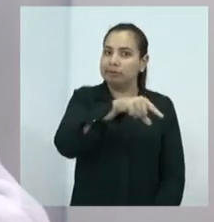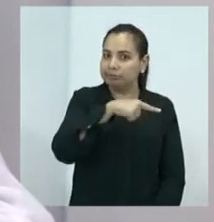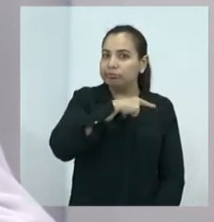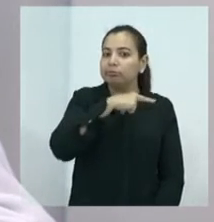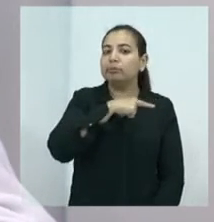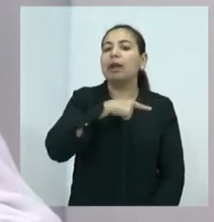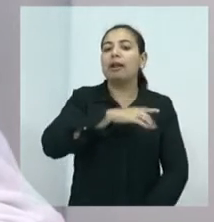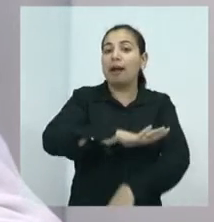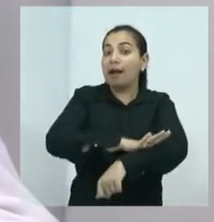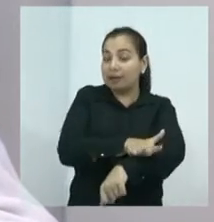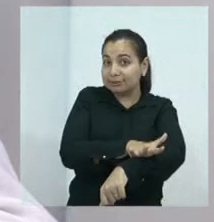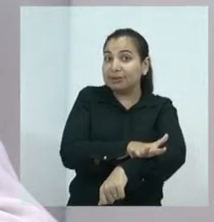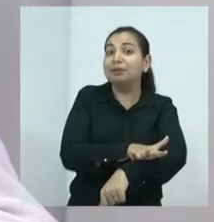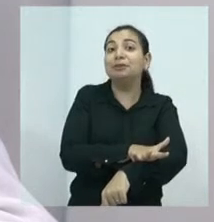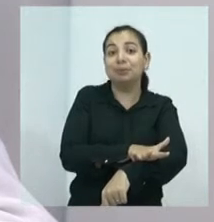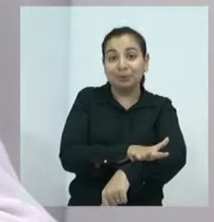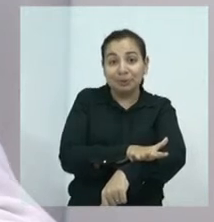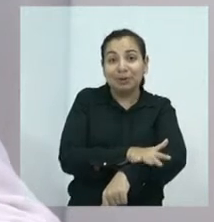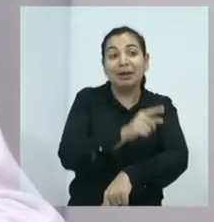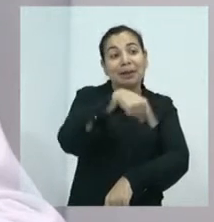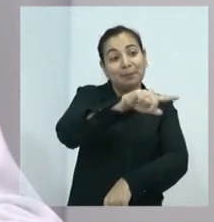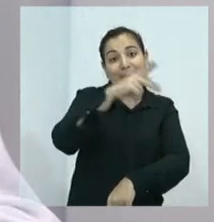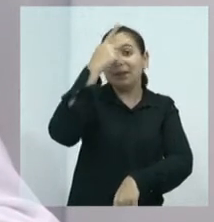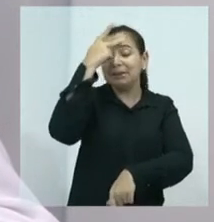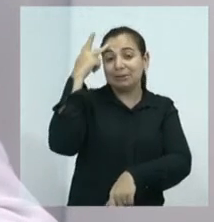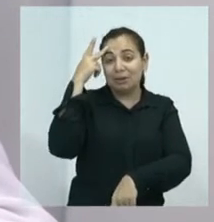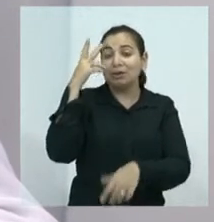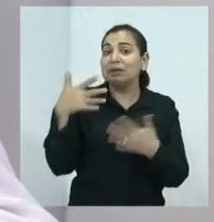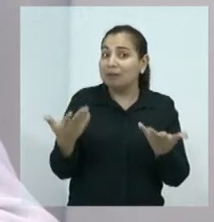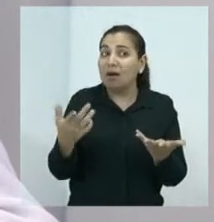nós temos na sociedade hoje. Então, um dado